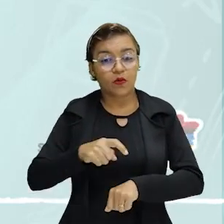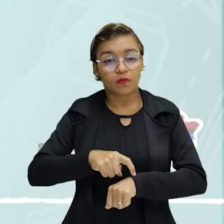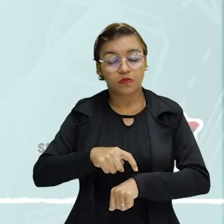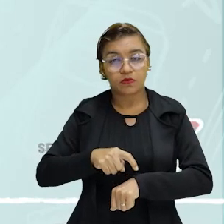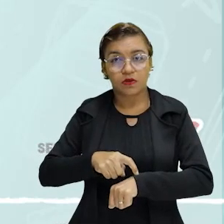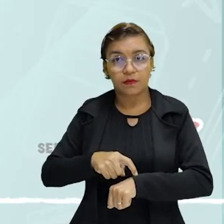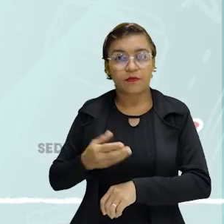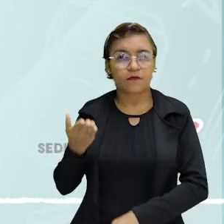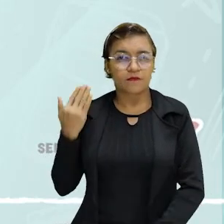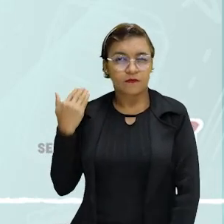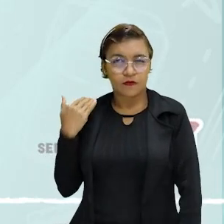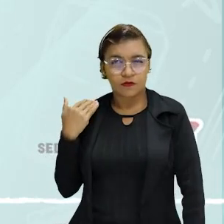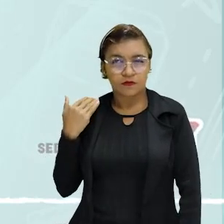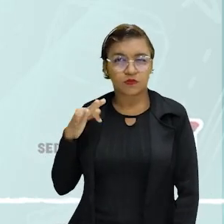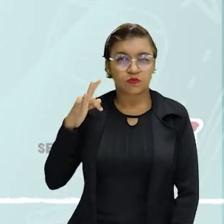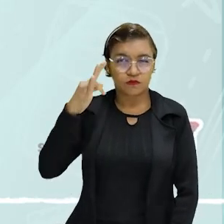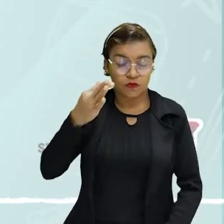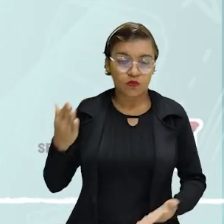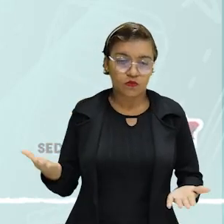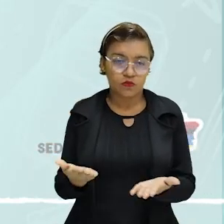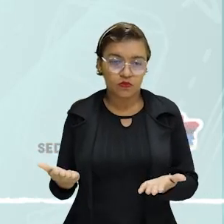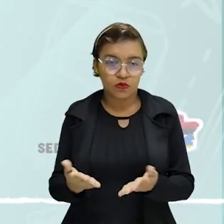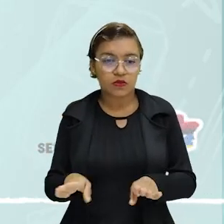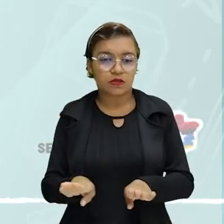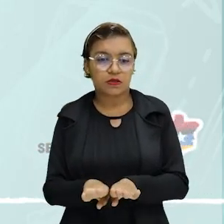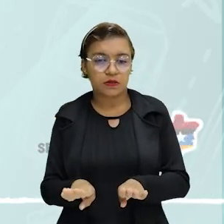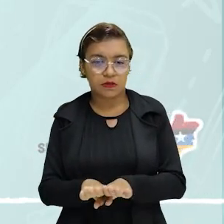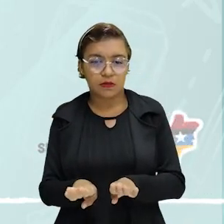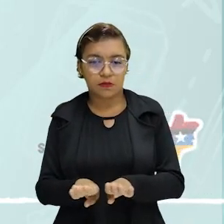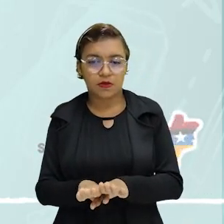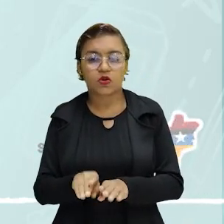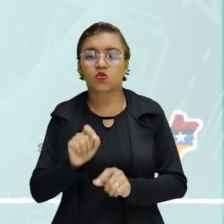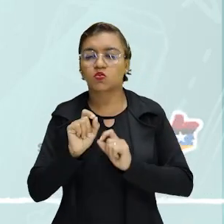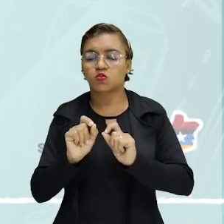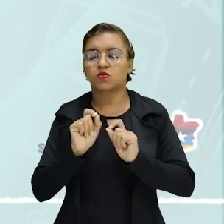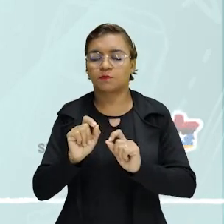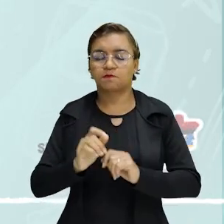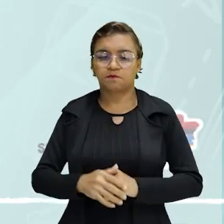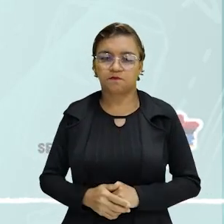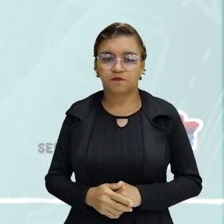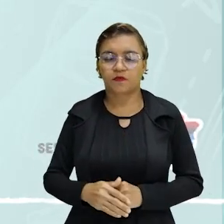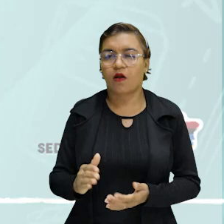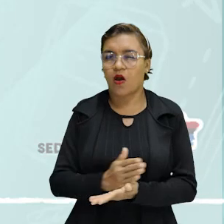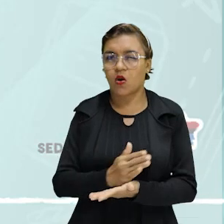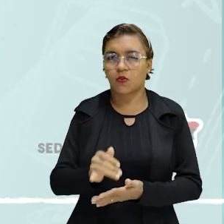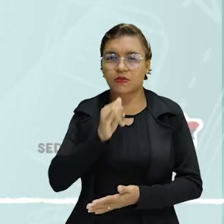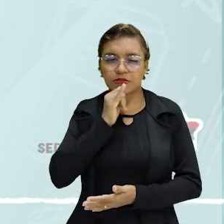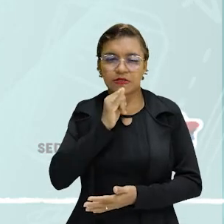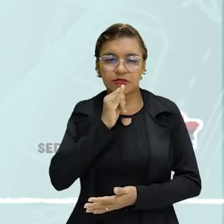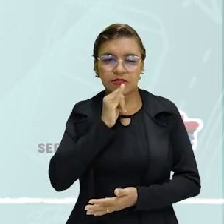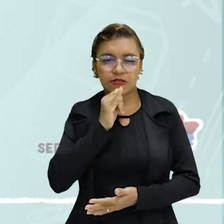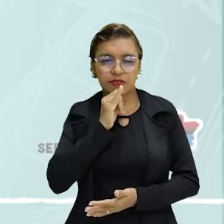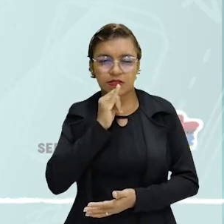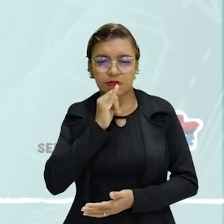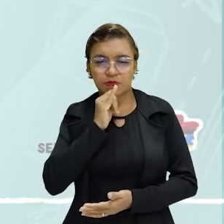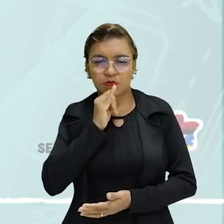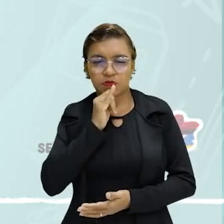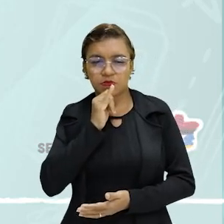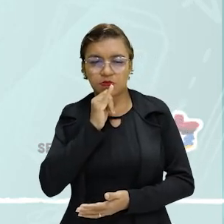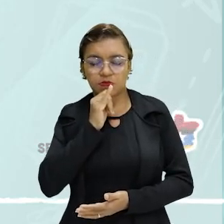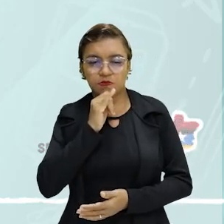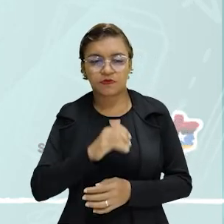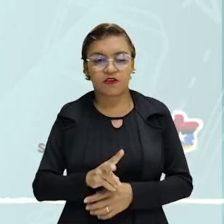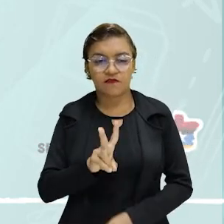modo, indicativo, imperativo ou subjuntivo. Vejamos alguns exemplos. Vivo. A desinência indica a